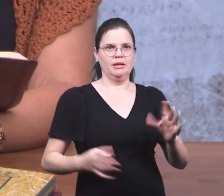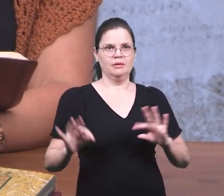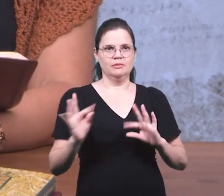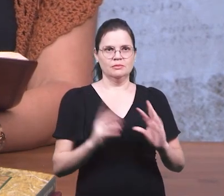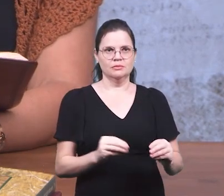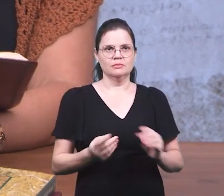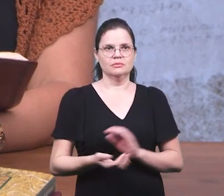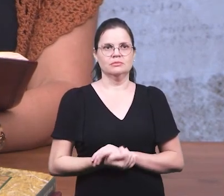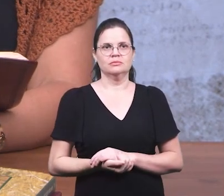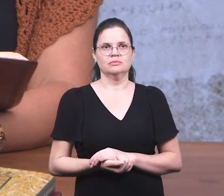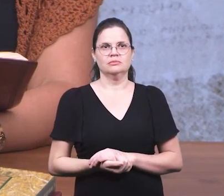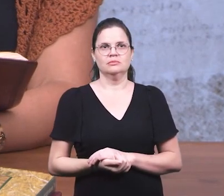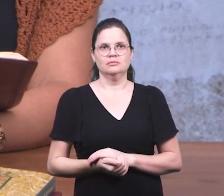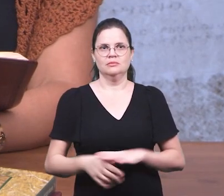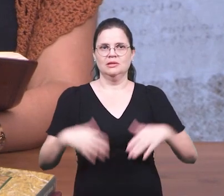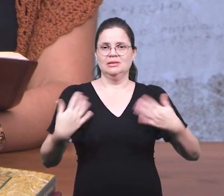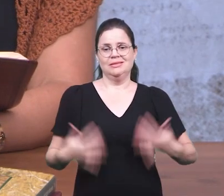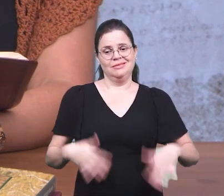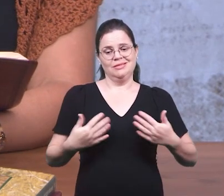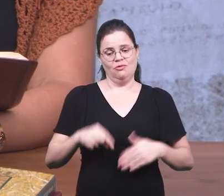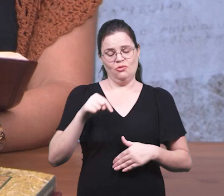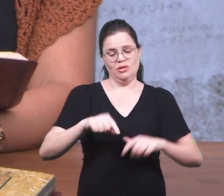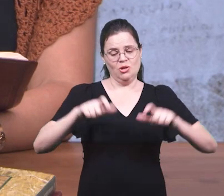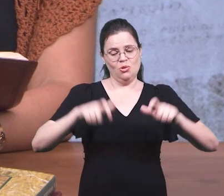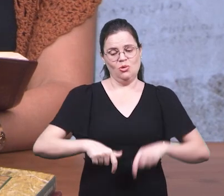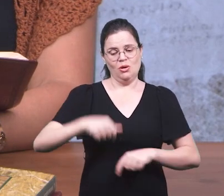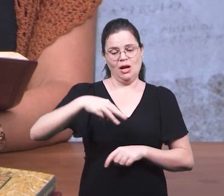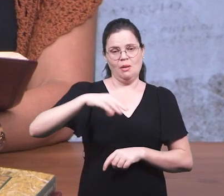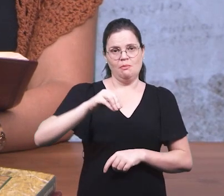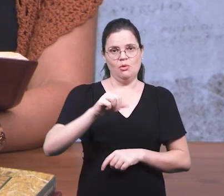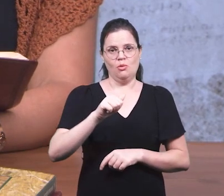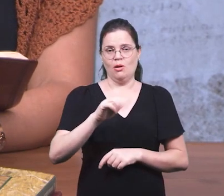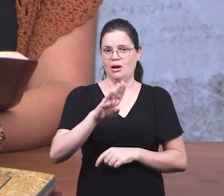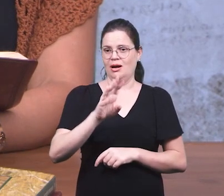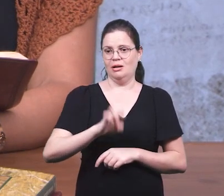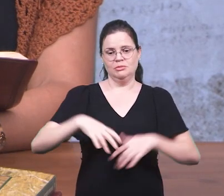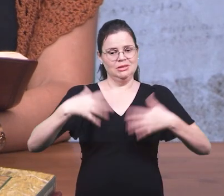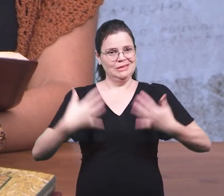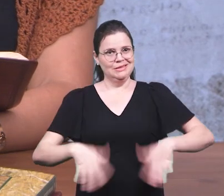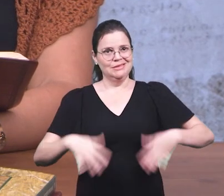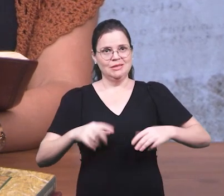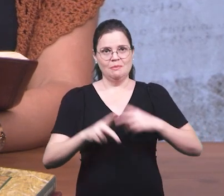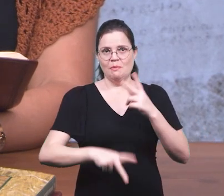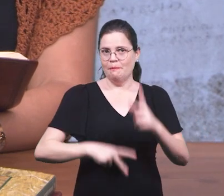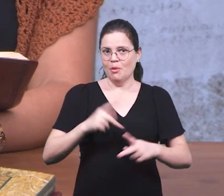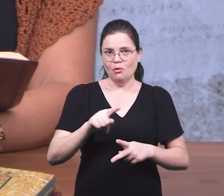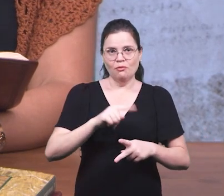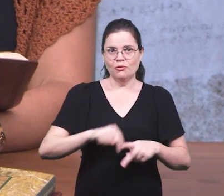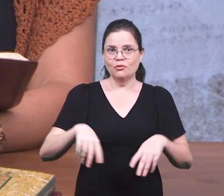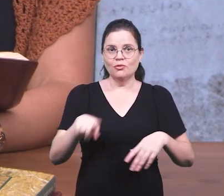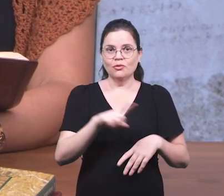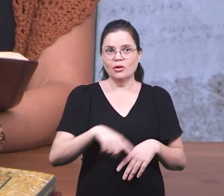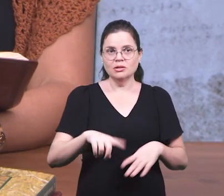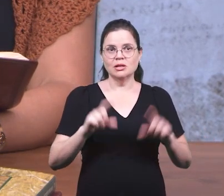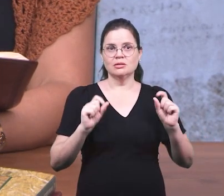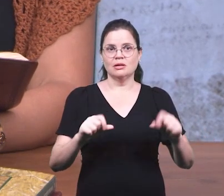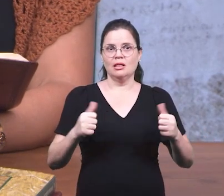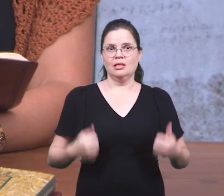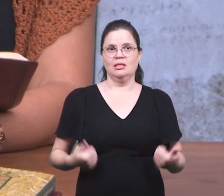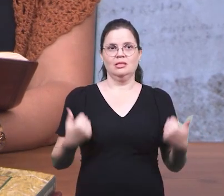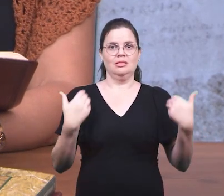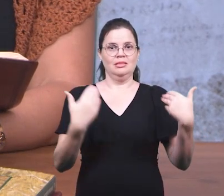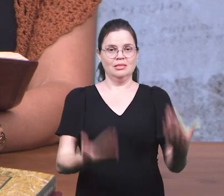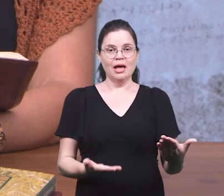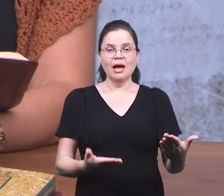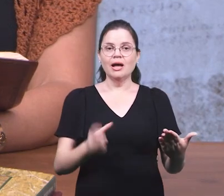Arnon. Ai de ti, Moabe, perdido és, povo de Camós, entregou seus filhos